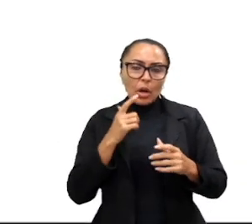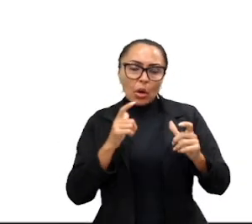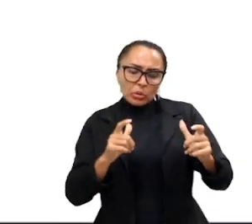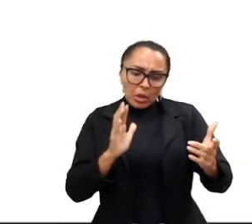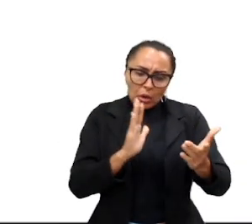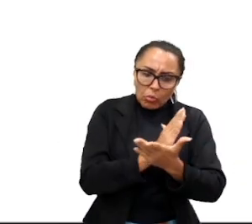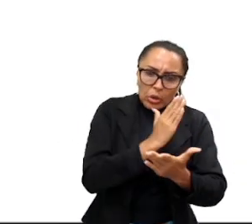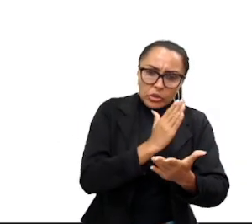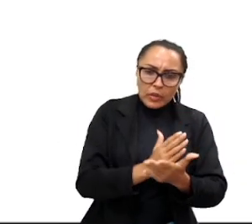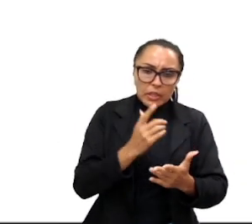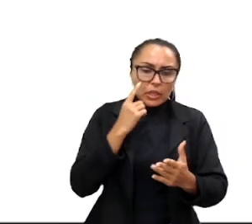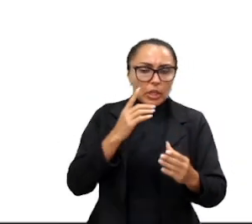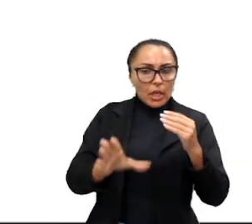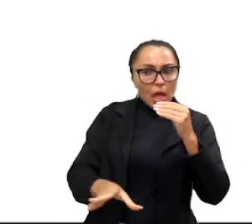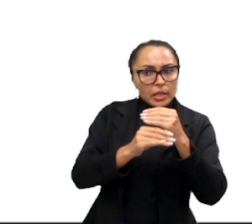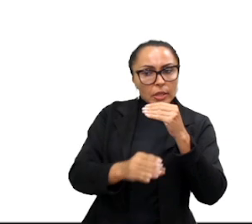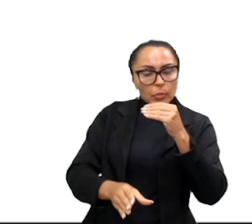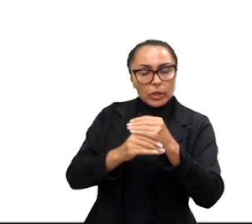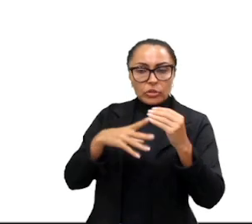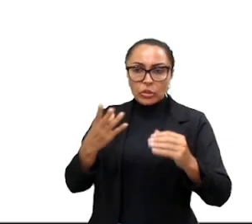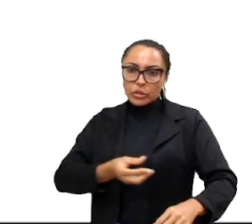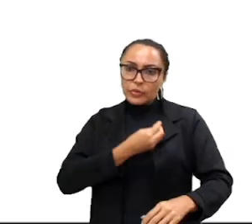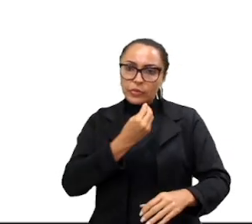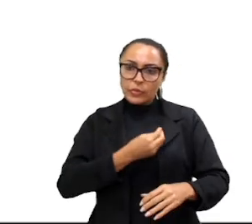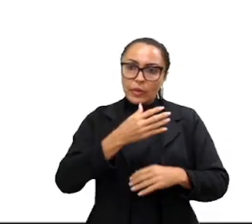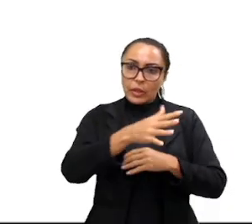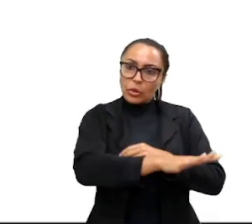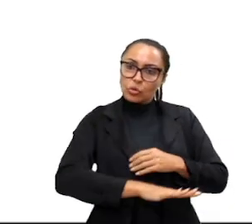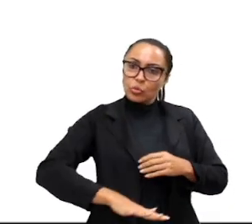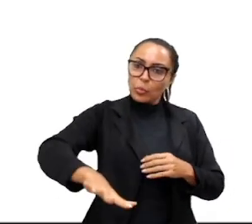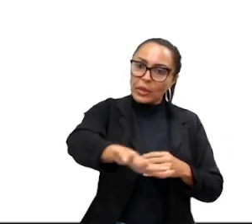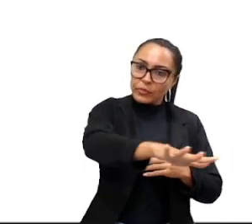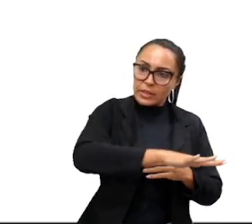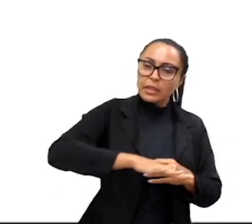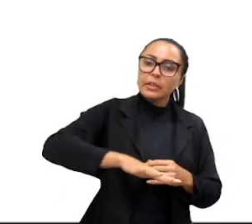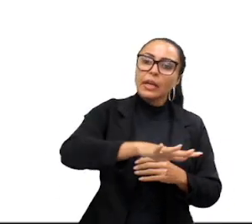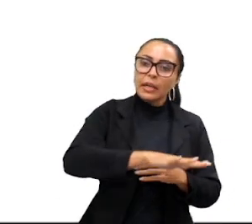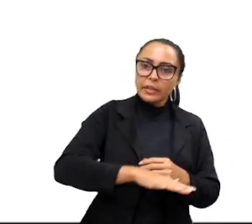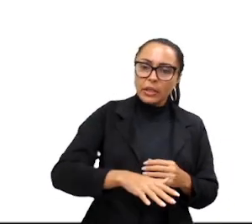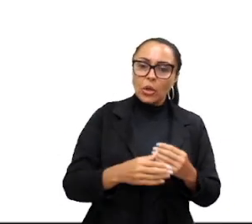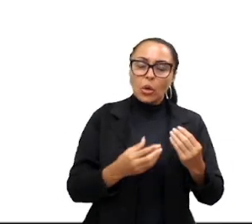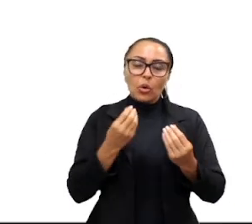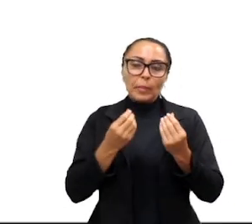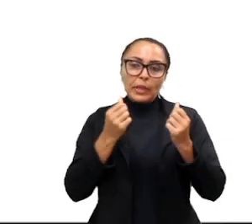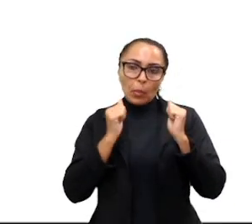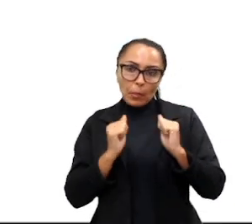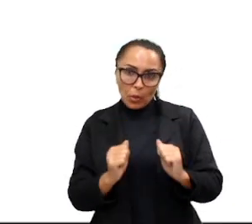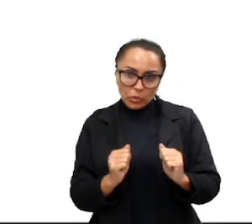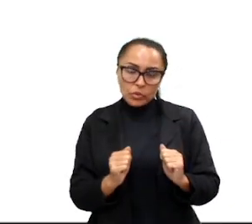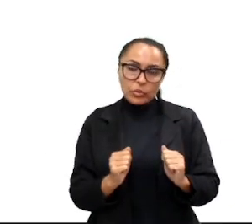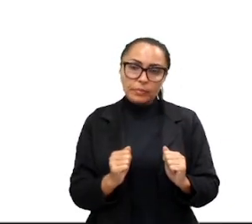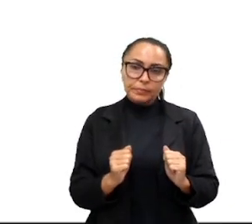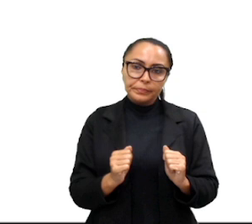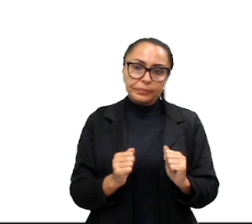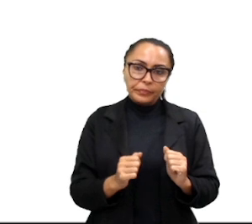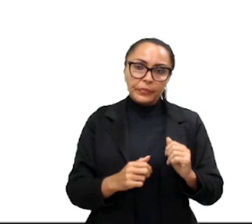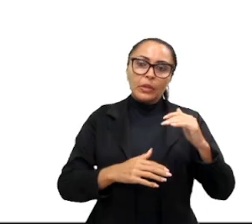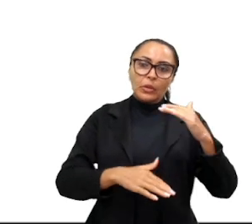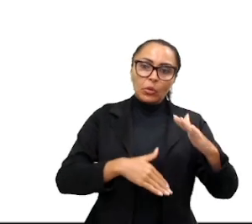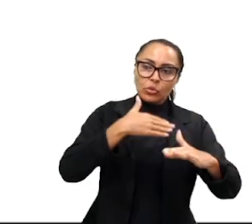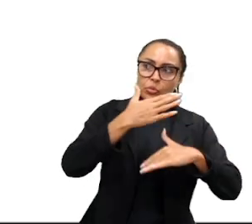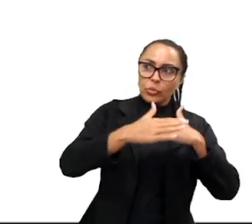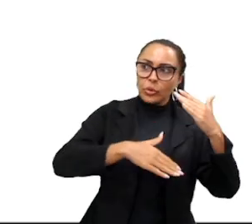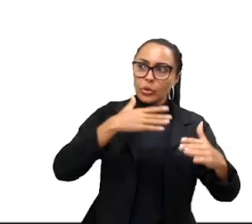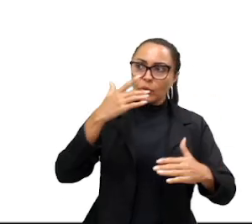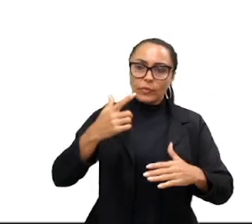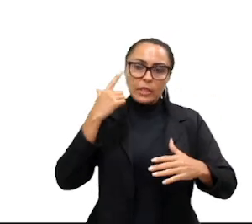vezes se atribui, né, que nós vivemos um campo da superficialidade, como é que eu posso, né, construir uma visão de